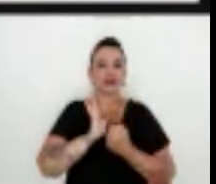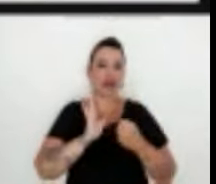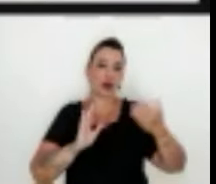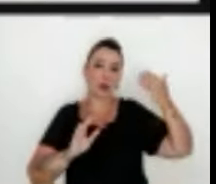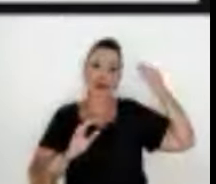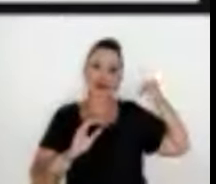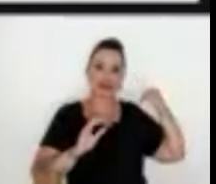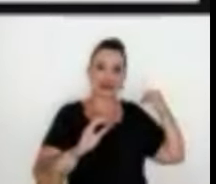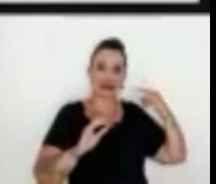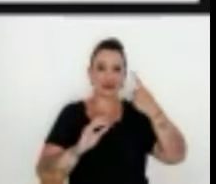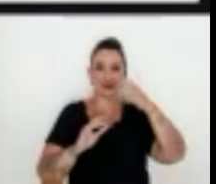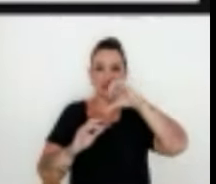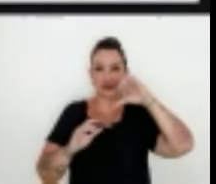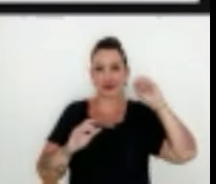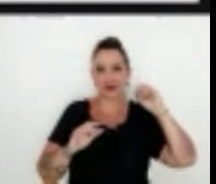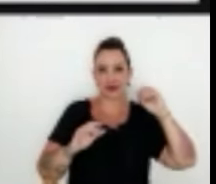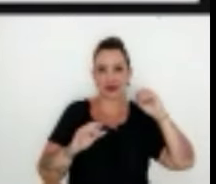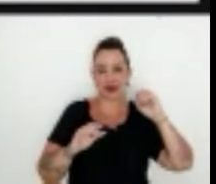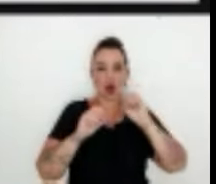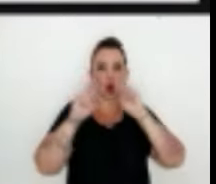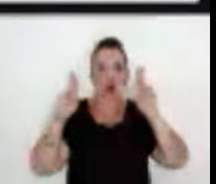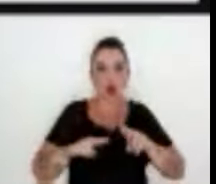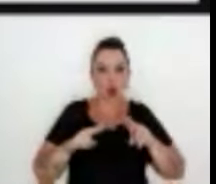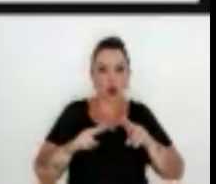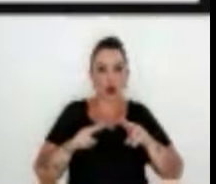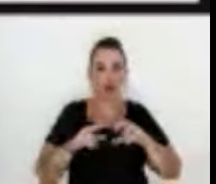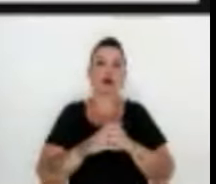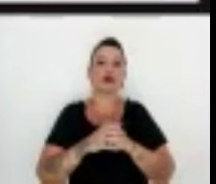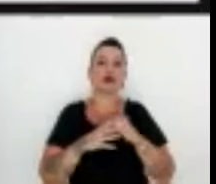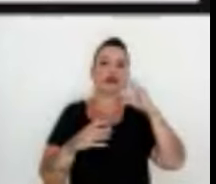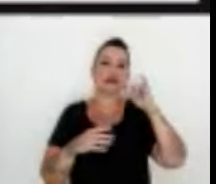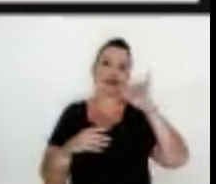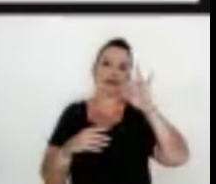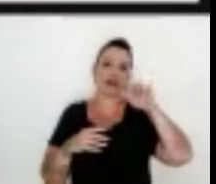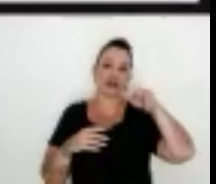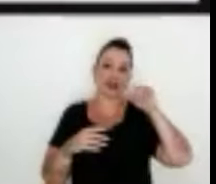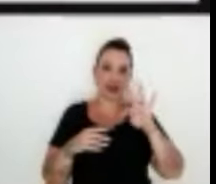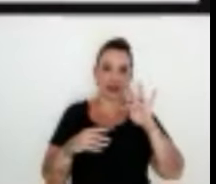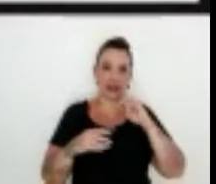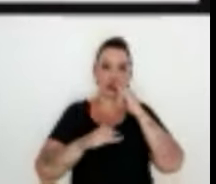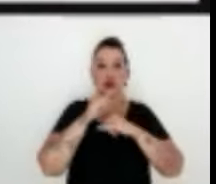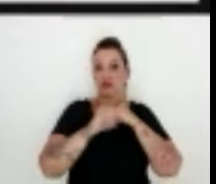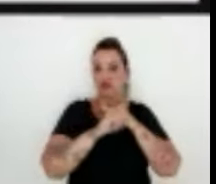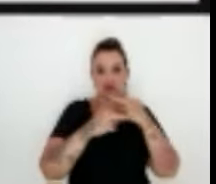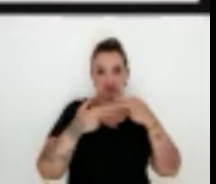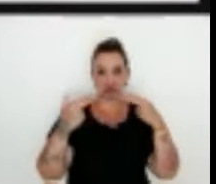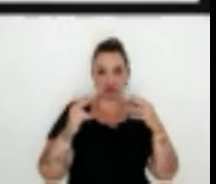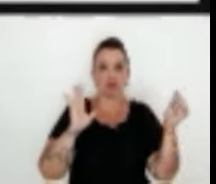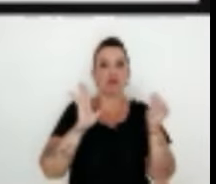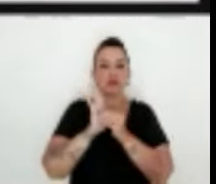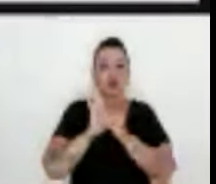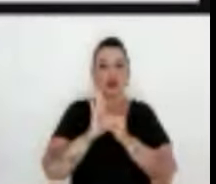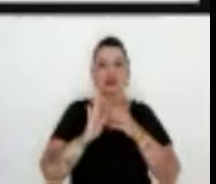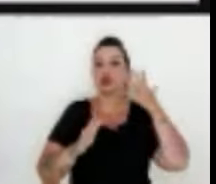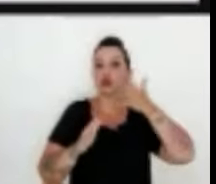Organismos internacionais como a ONU, a SaferNet do Brasil ou a Internet Lab qualificam o discurso de ódio